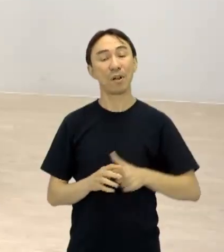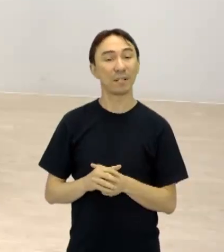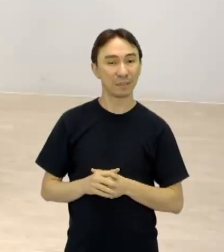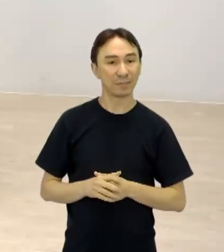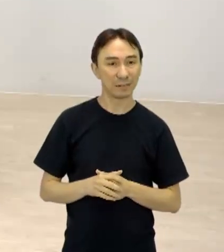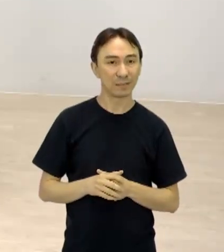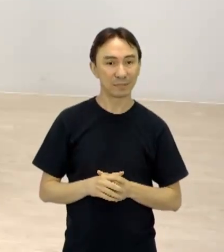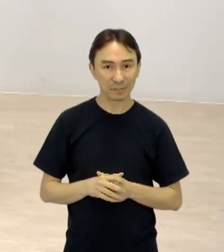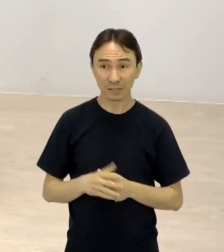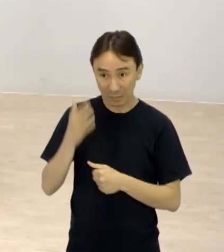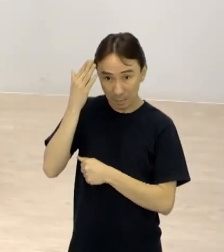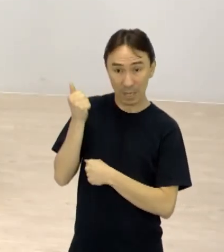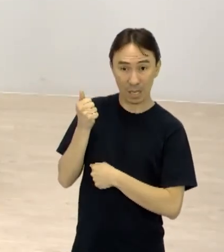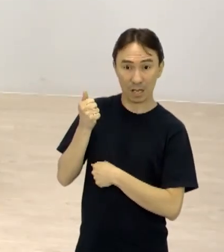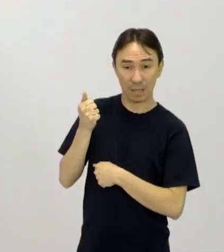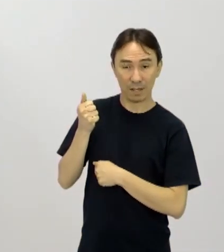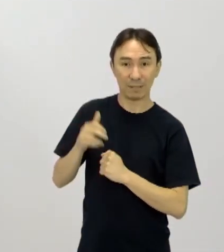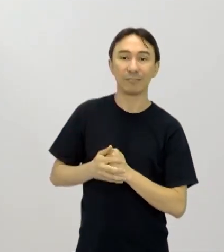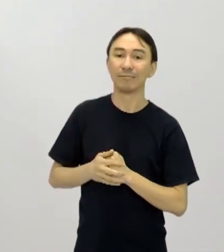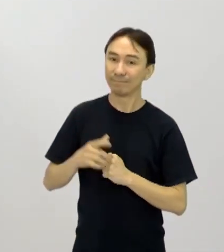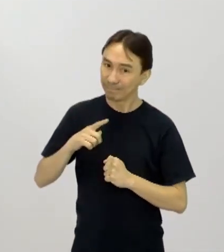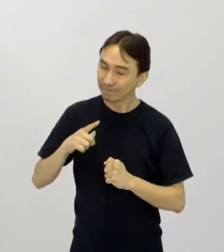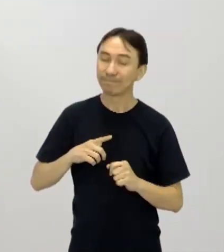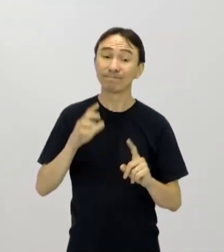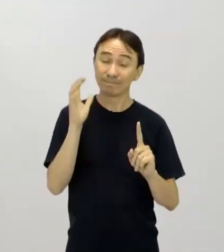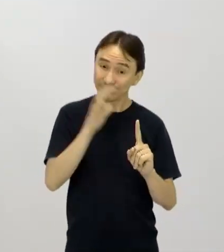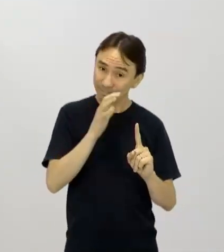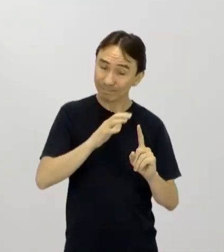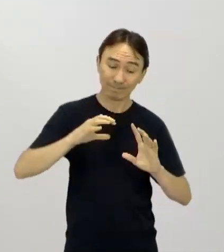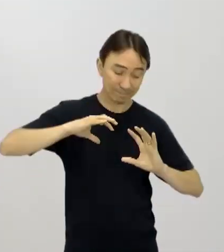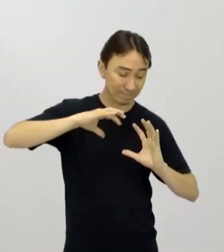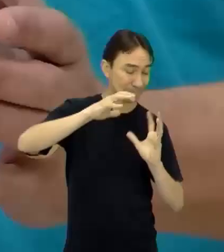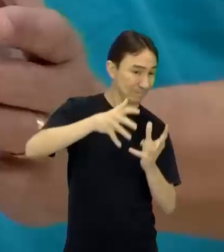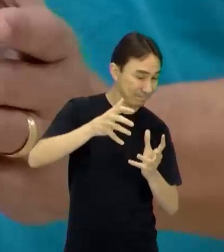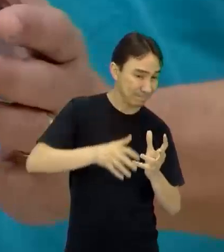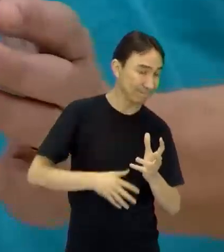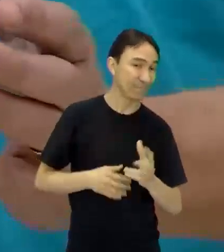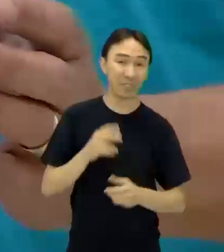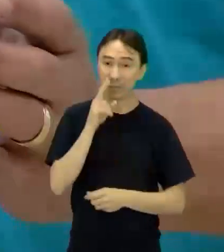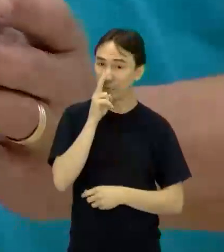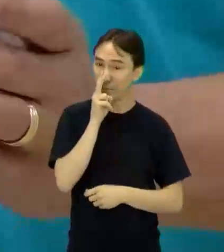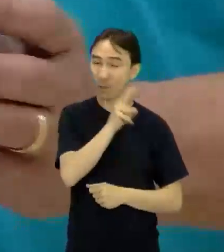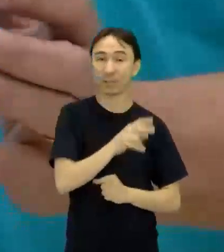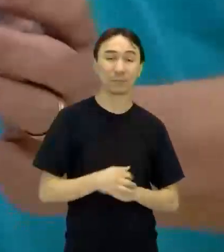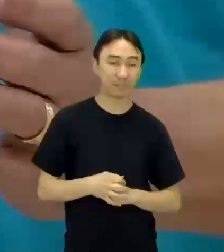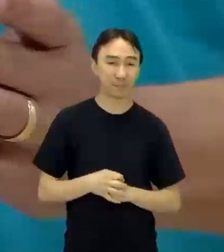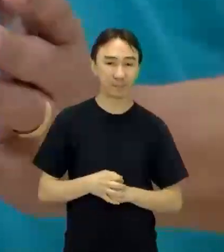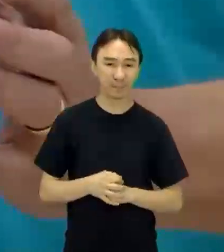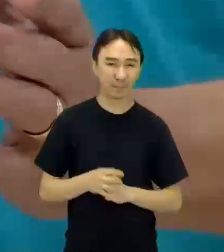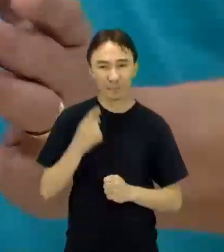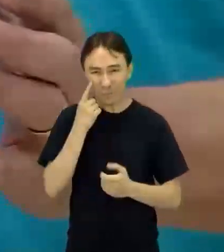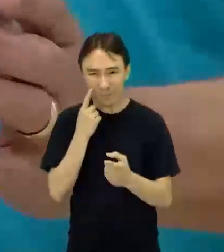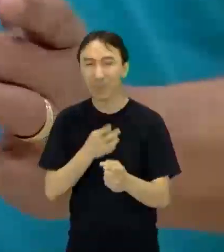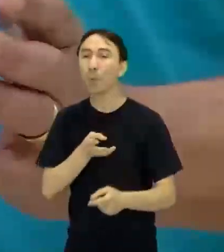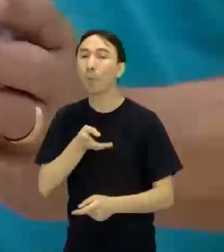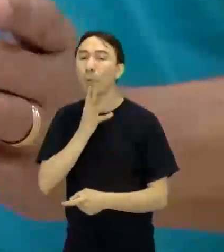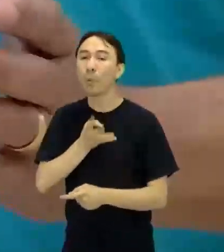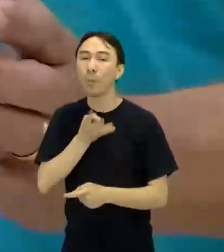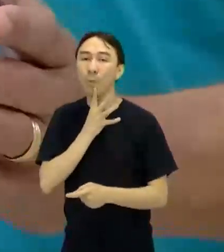sabia. A pressão atmosférica é muito grande lá. E olha o nosso planeta aqui, daqui a pouco eu já vou falar um pouquinho sobre ele. Você conhece um pouquinho sobre ele?